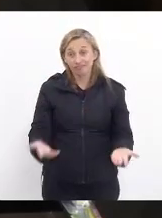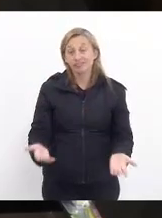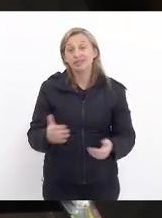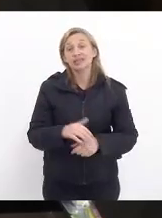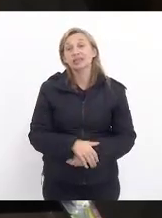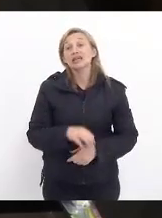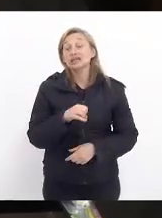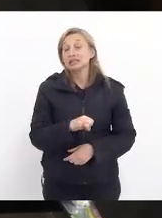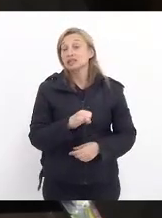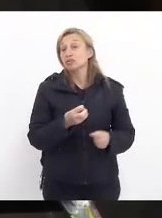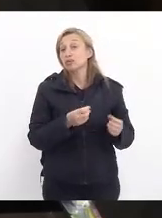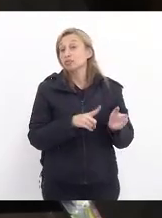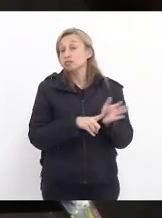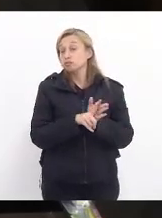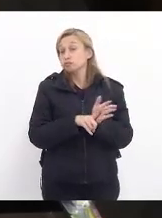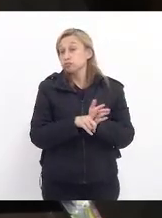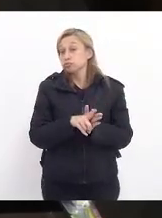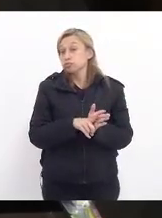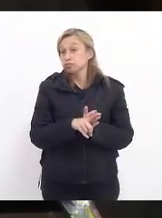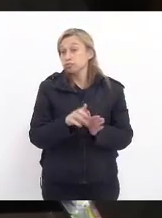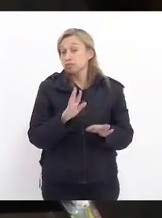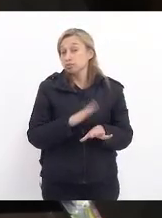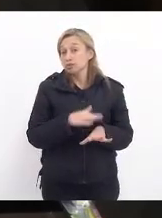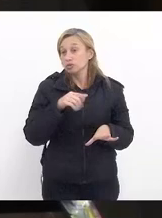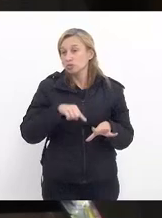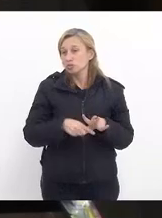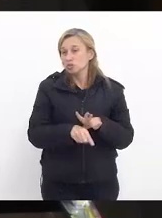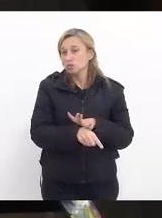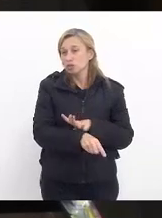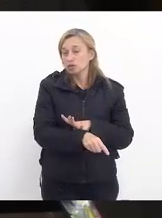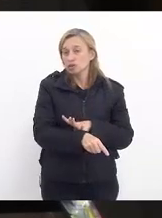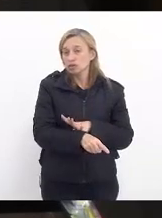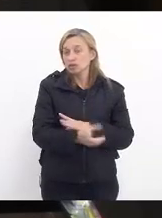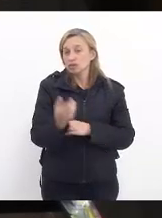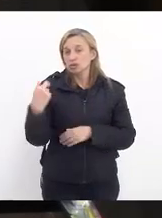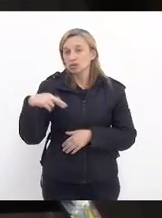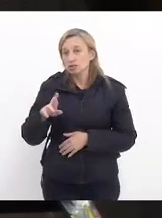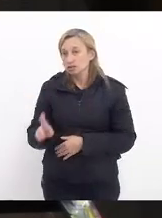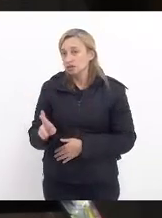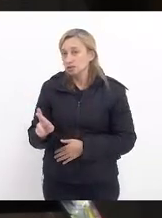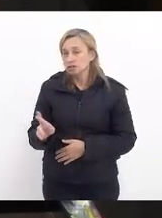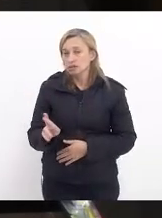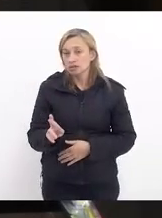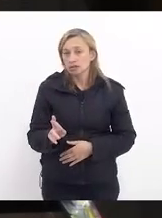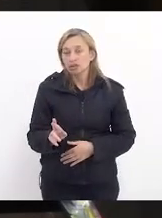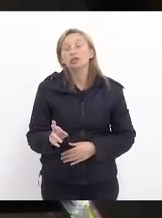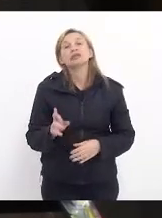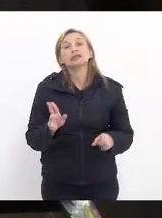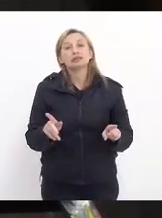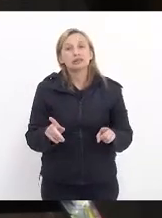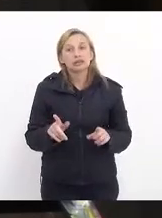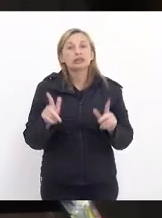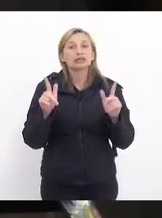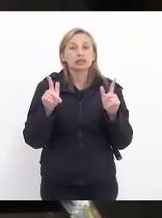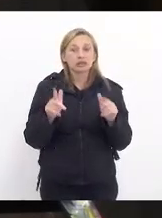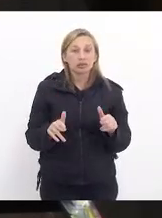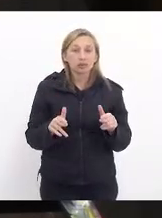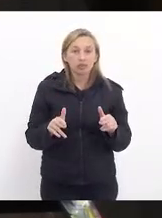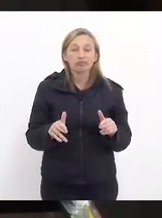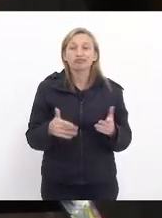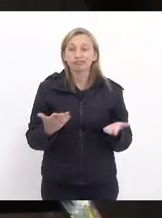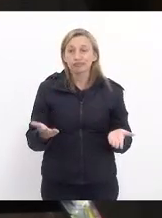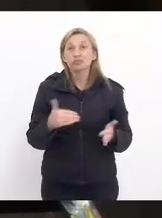e se formos dos fundamentos religiosos aí mesmo que origem